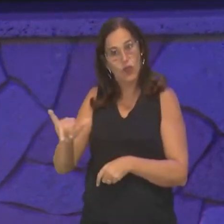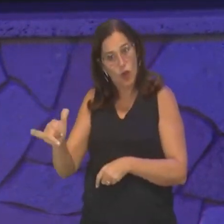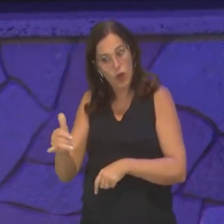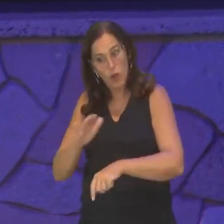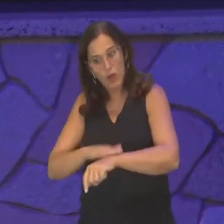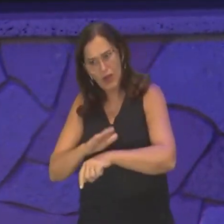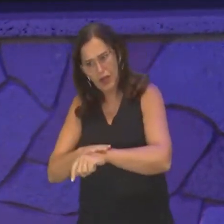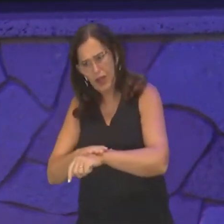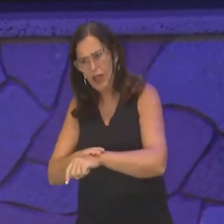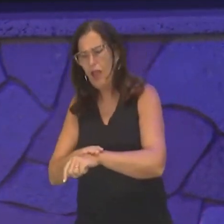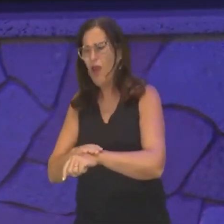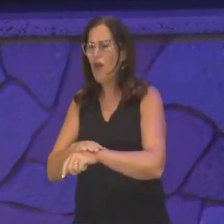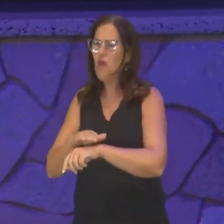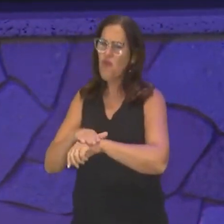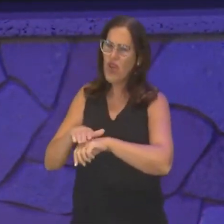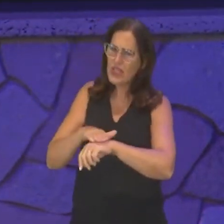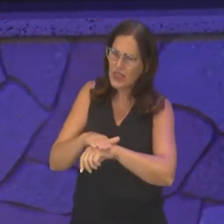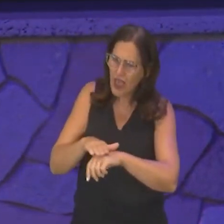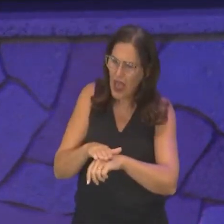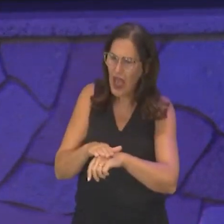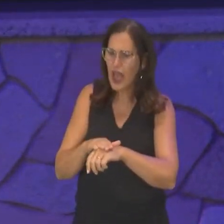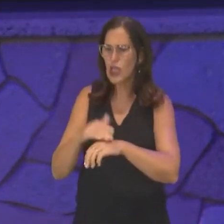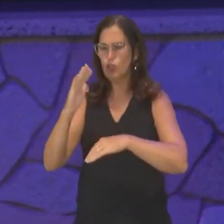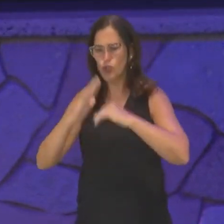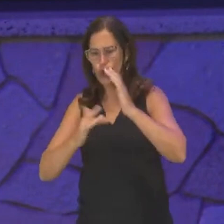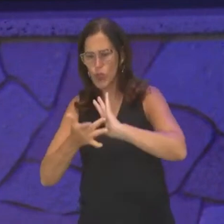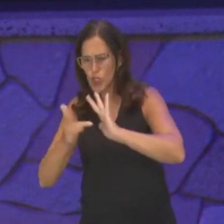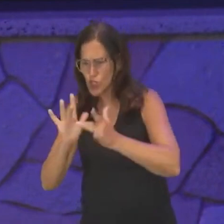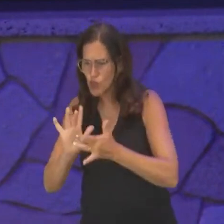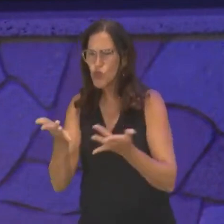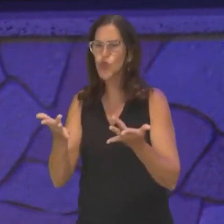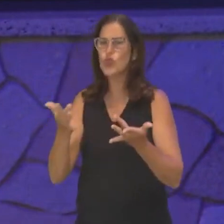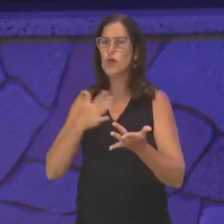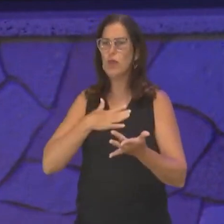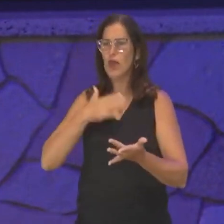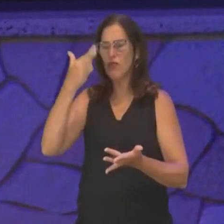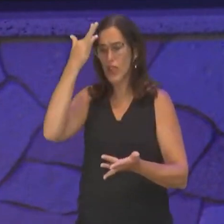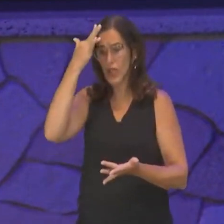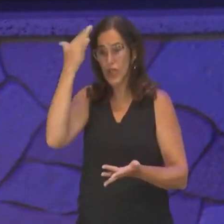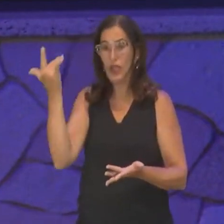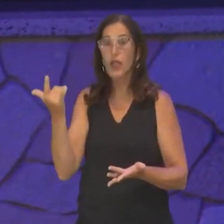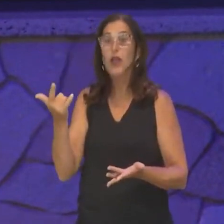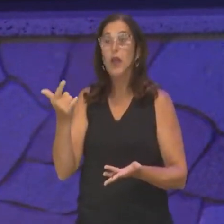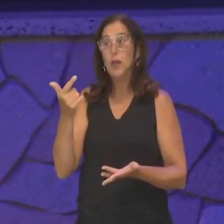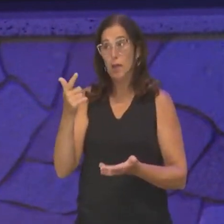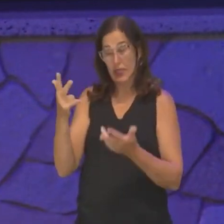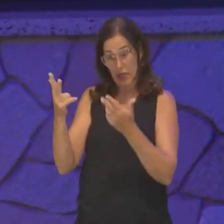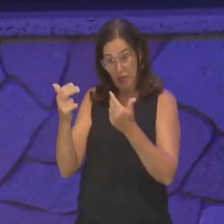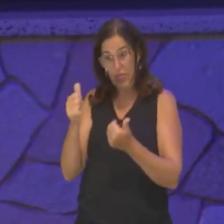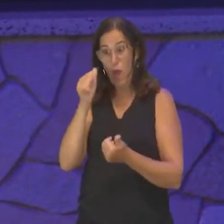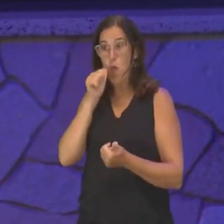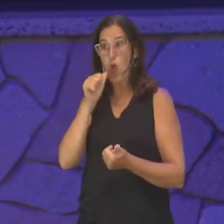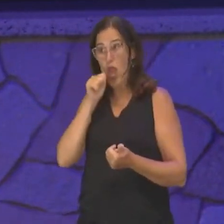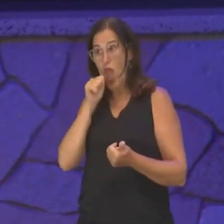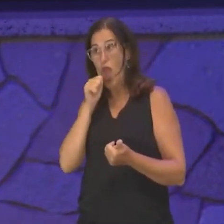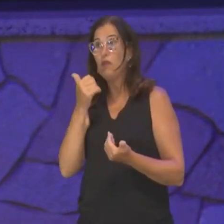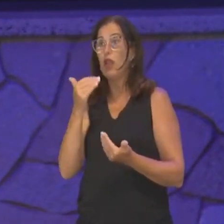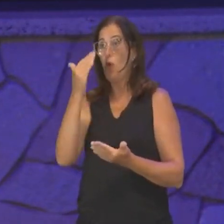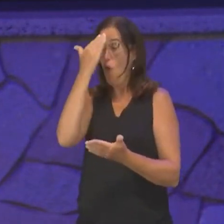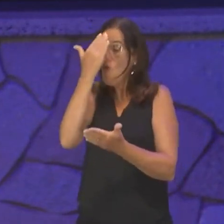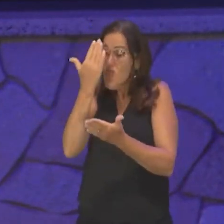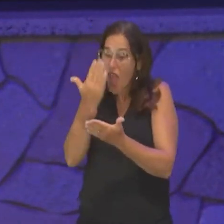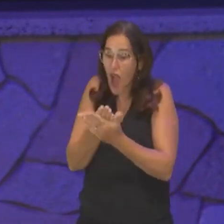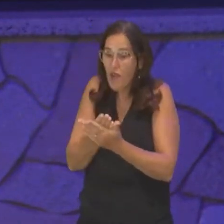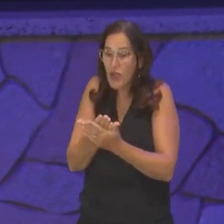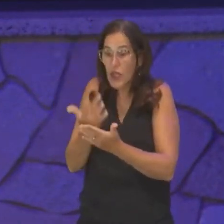minutos, de falar da minha fé, falar sobre Jesus. E eu percebi que ela é uma mulher temente a Deus. Eu não sei dizer o grau de